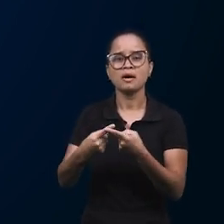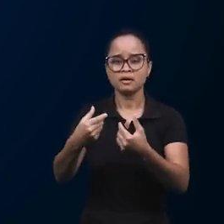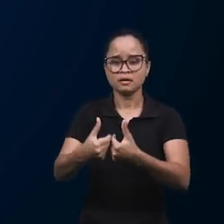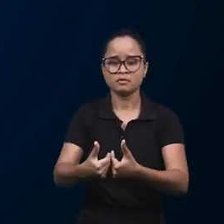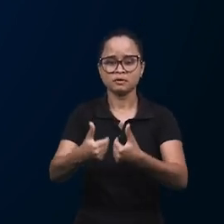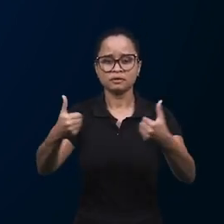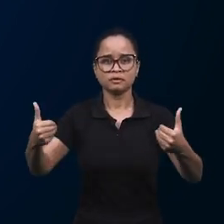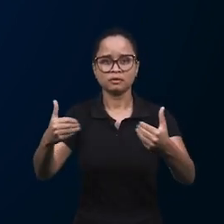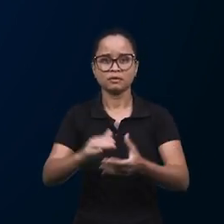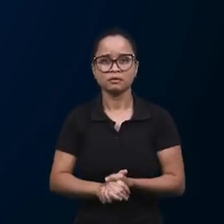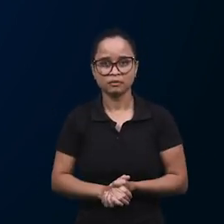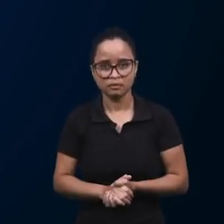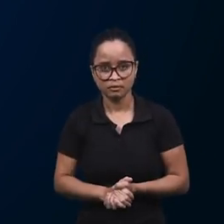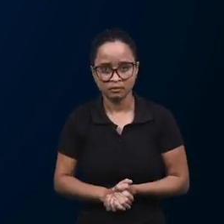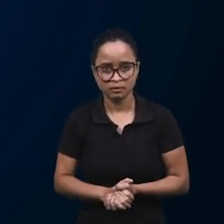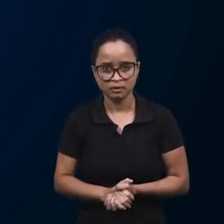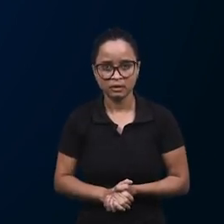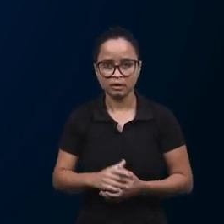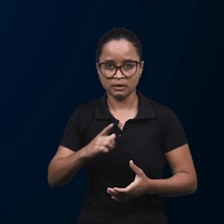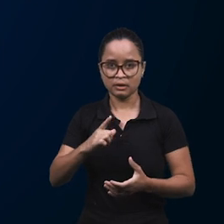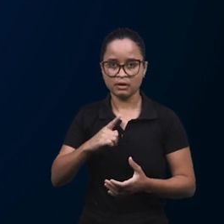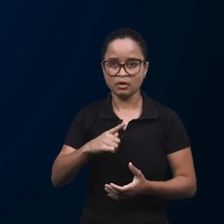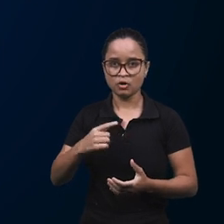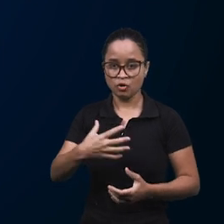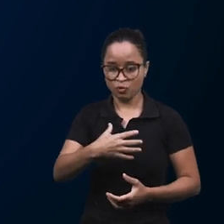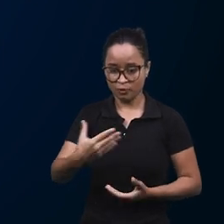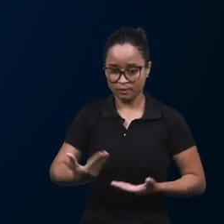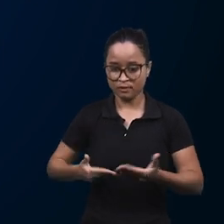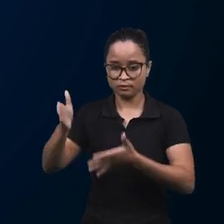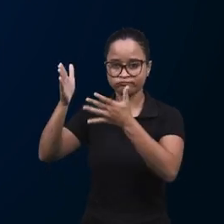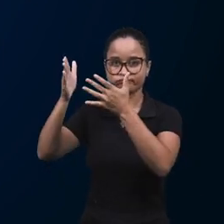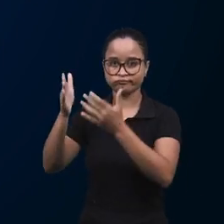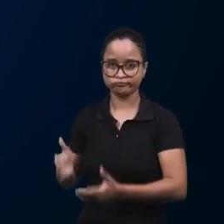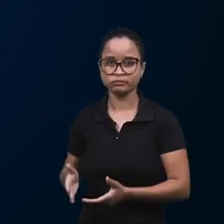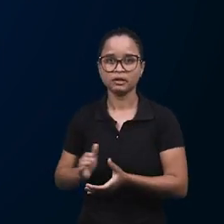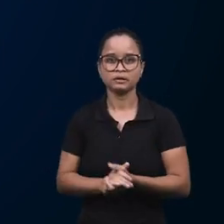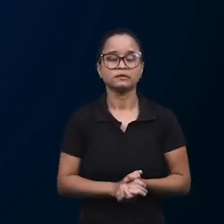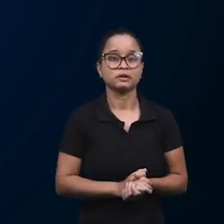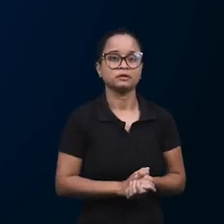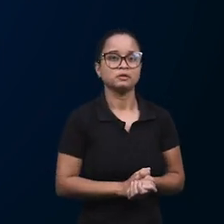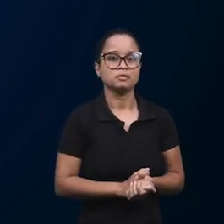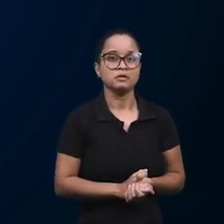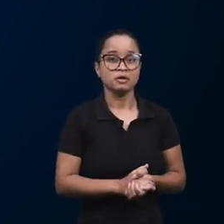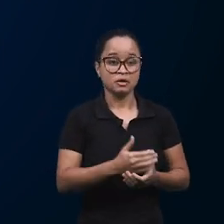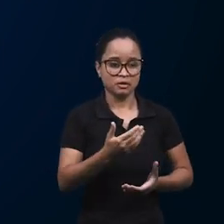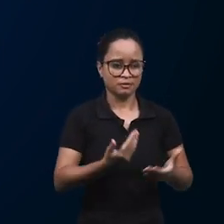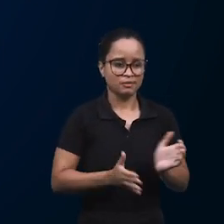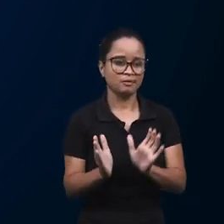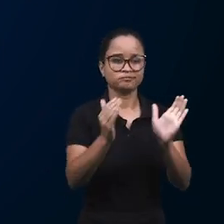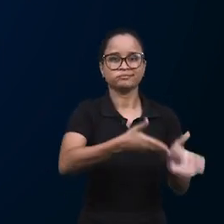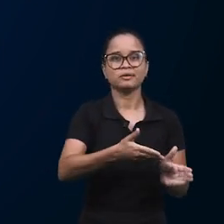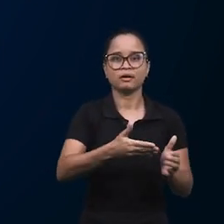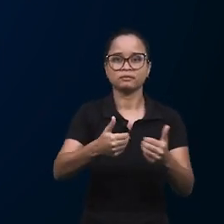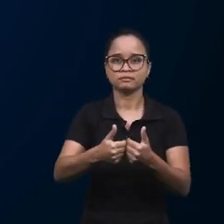os filhos do reino dos filhos do maligno e separar os cestos dos peixes bons dos ruins? Cite